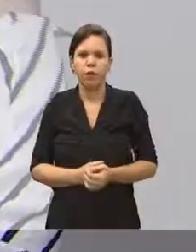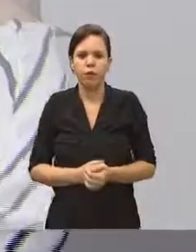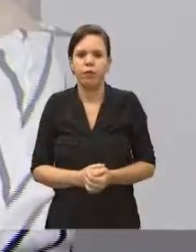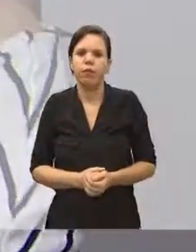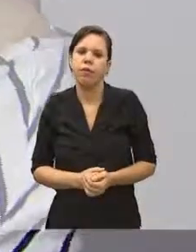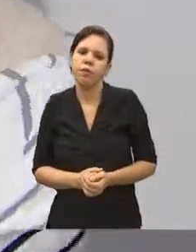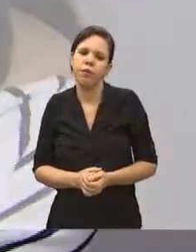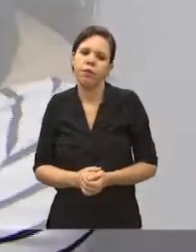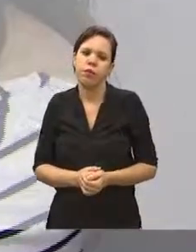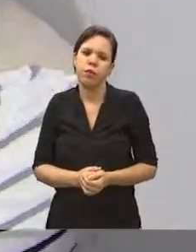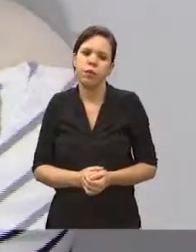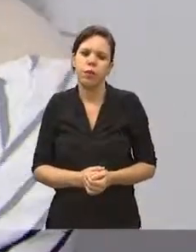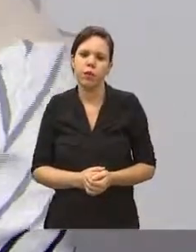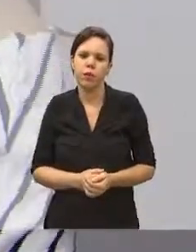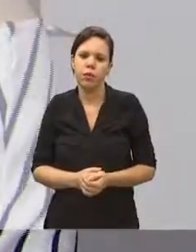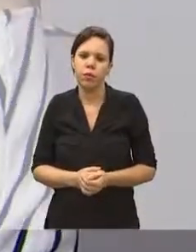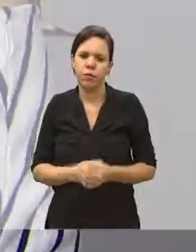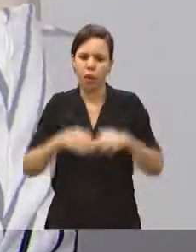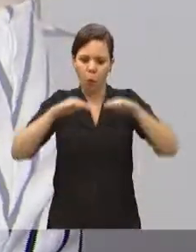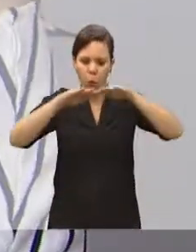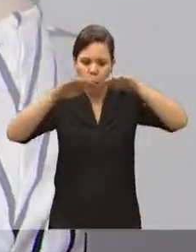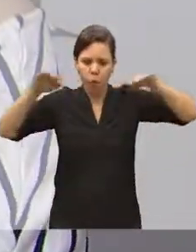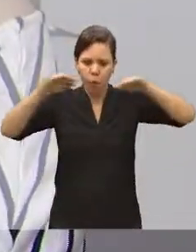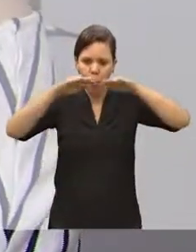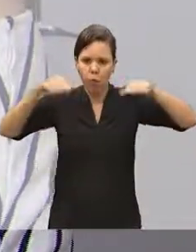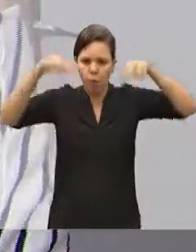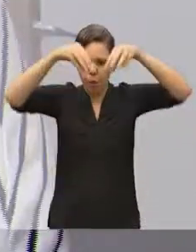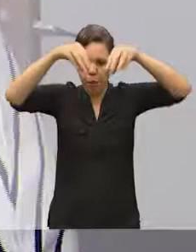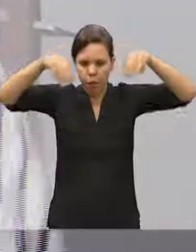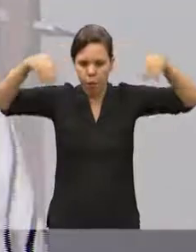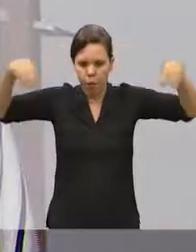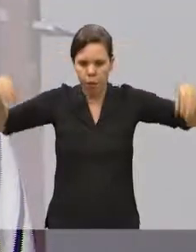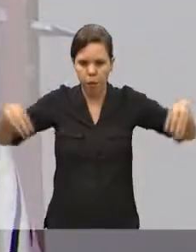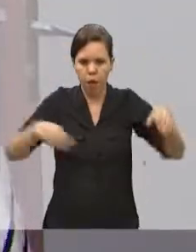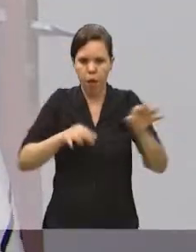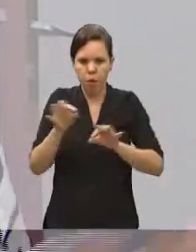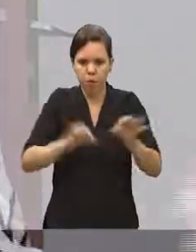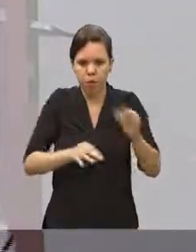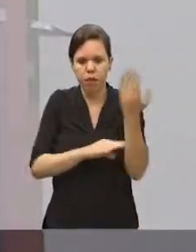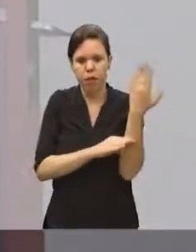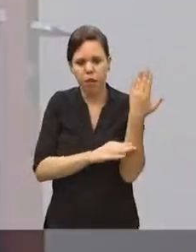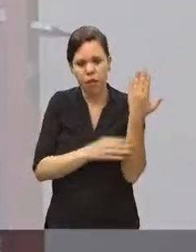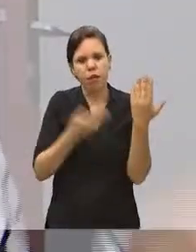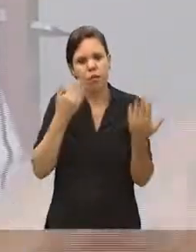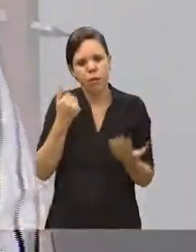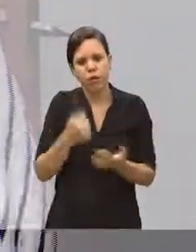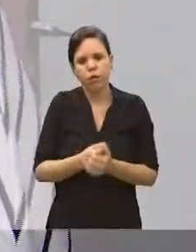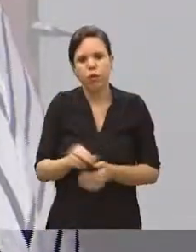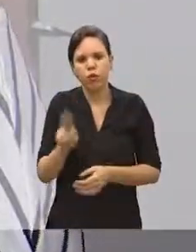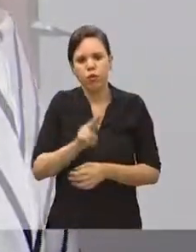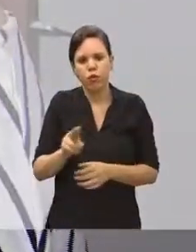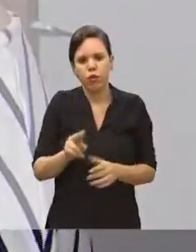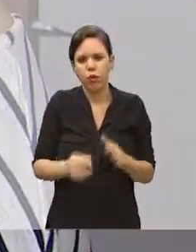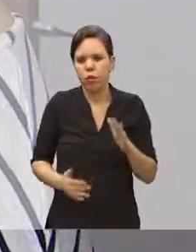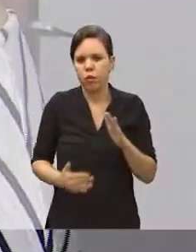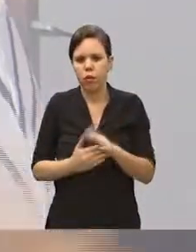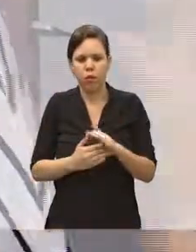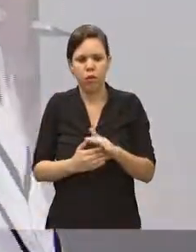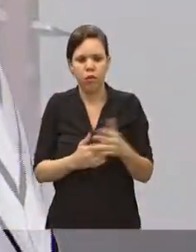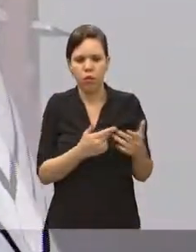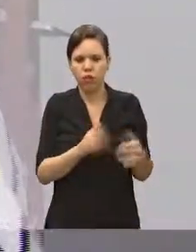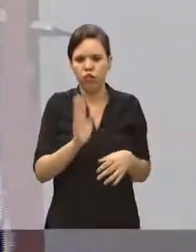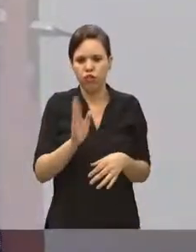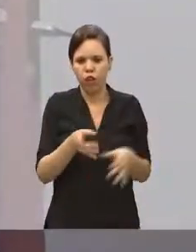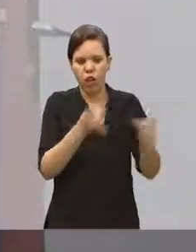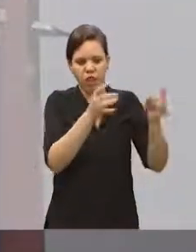As bancadas, as prateleiras também são de madeiras reaproveitadas. Então a gente tentou utilizar ao máximo. E coisas que já estavam no ambiente. Tinha